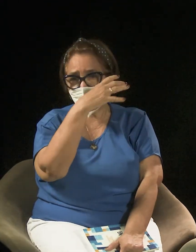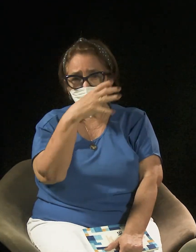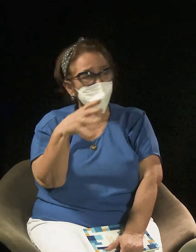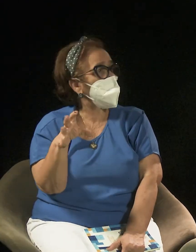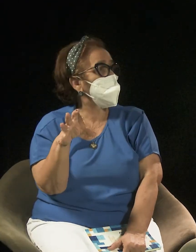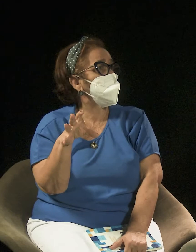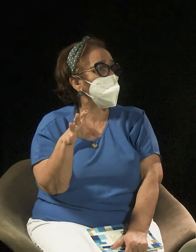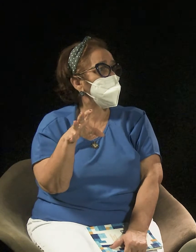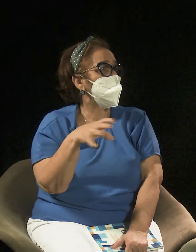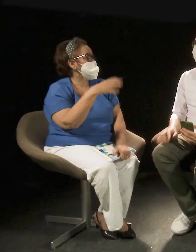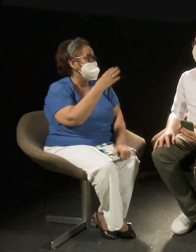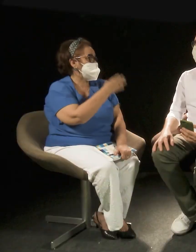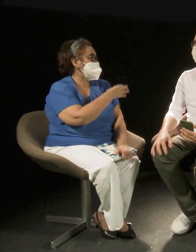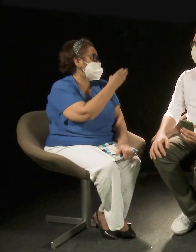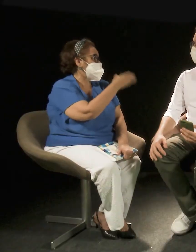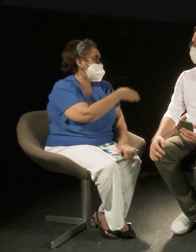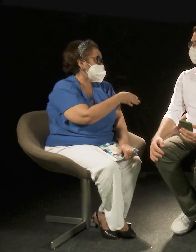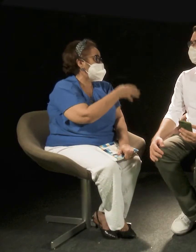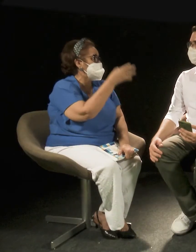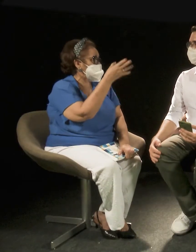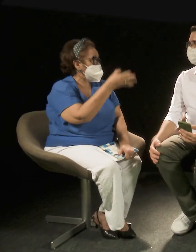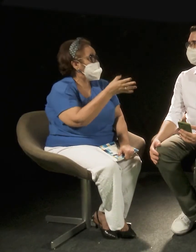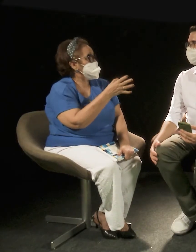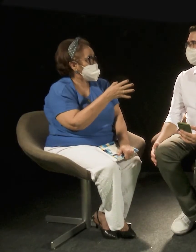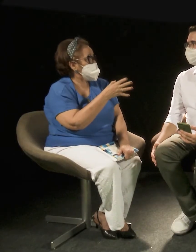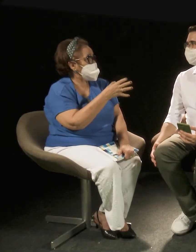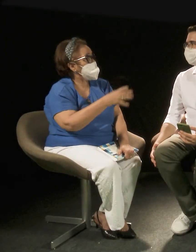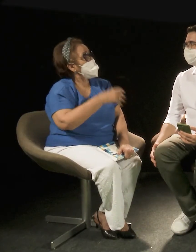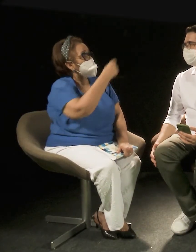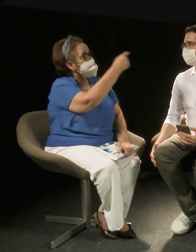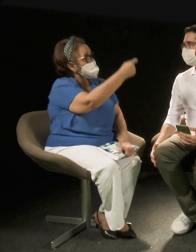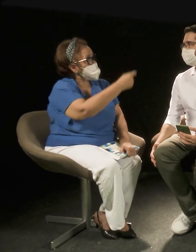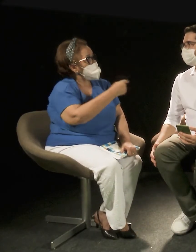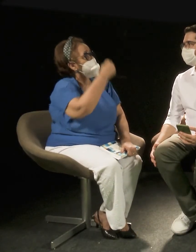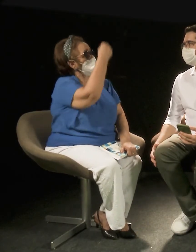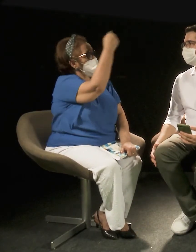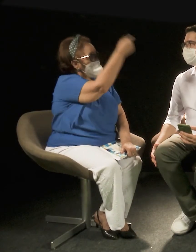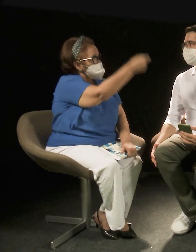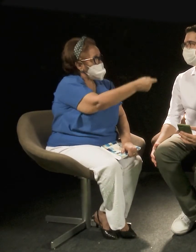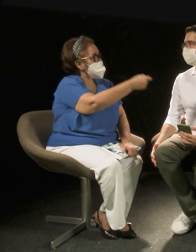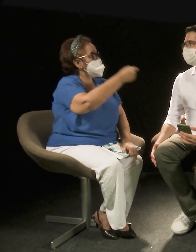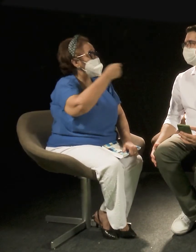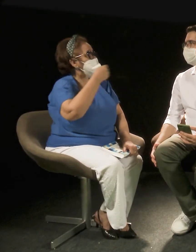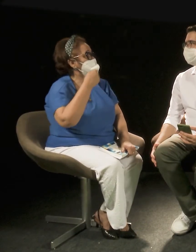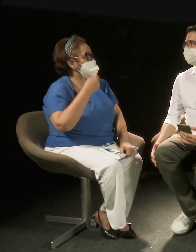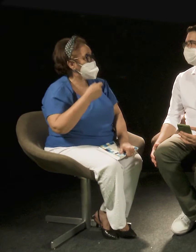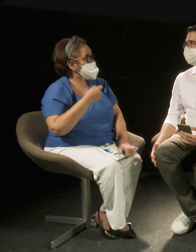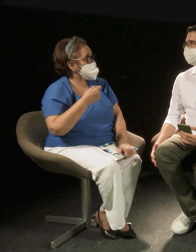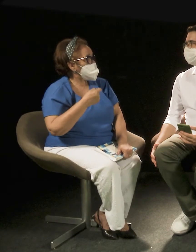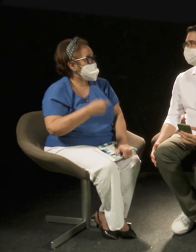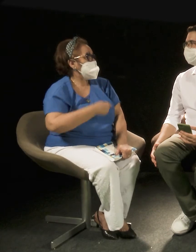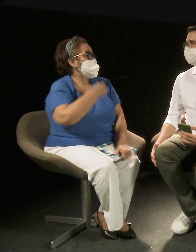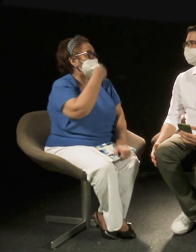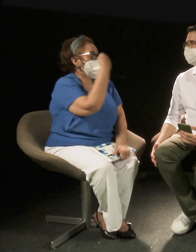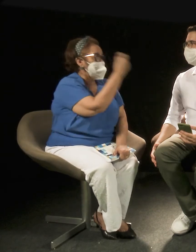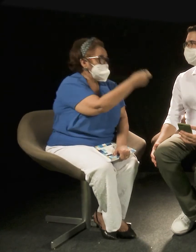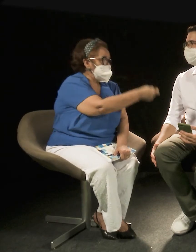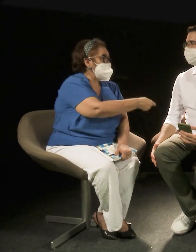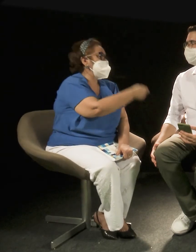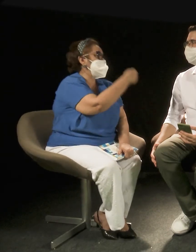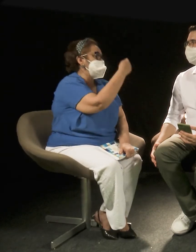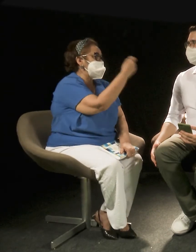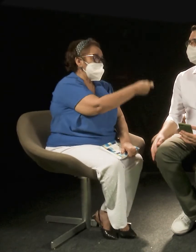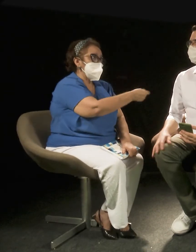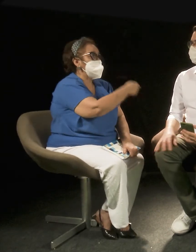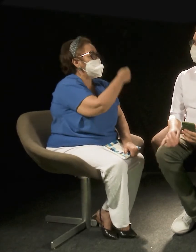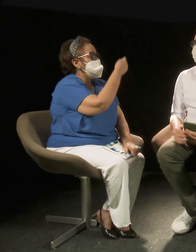tem vários projetos, inclusive esse nosso de formação está ligado. Aí abriu um leque só para a questão dos direitos, Sim. a garantia,